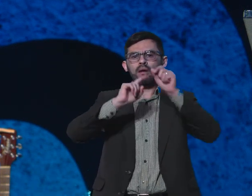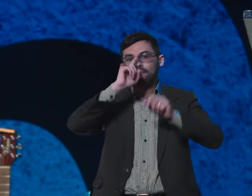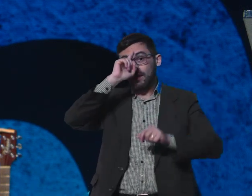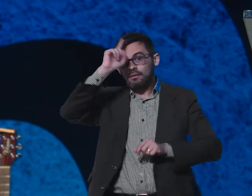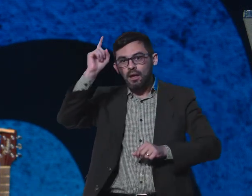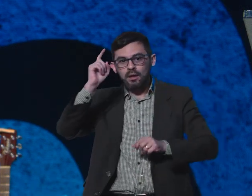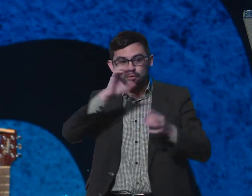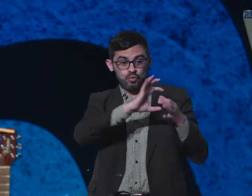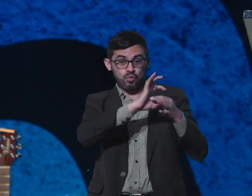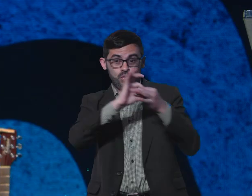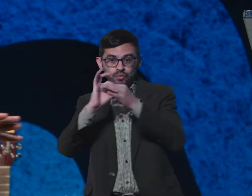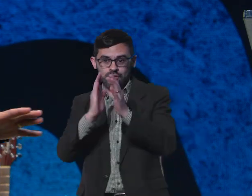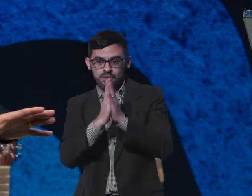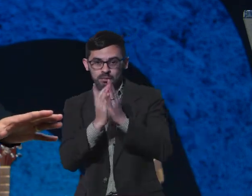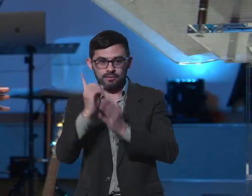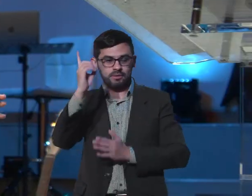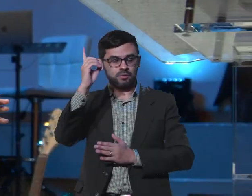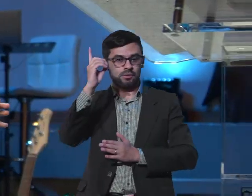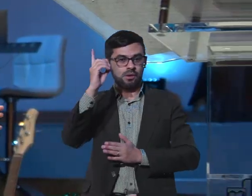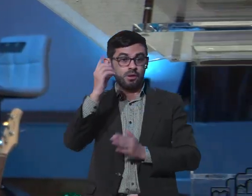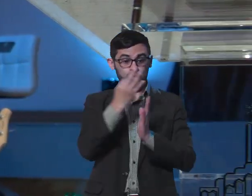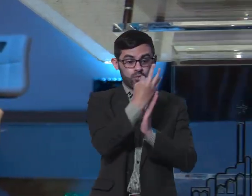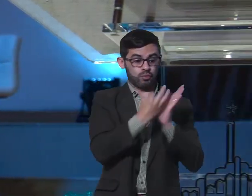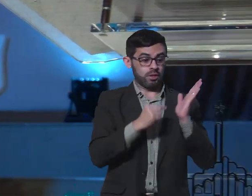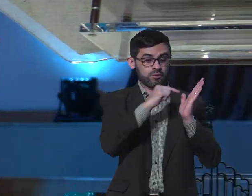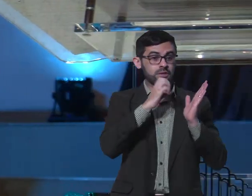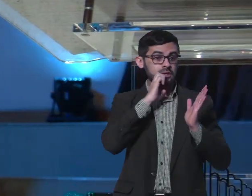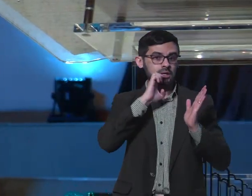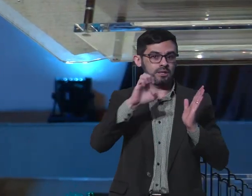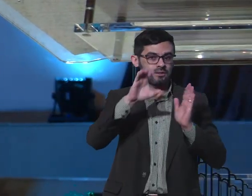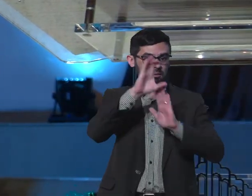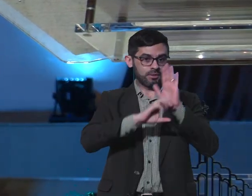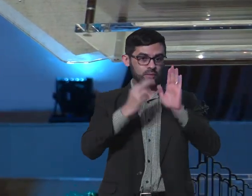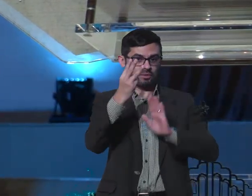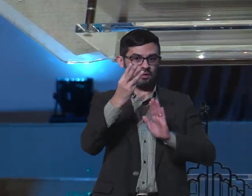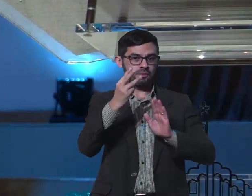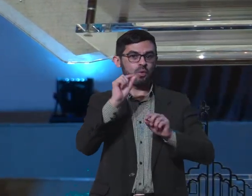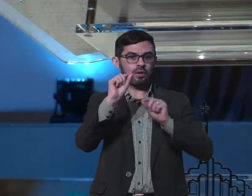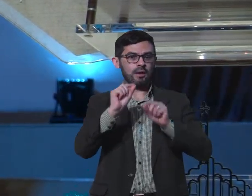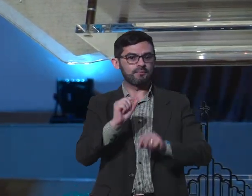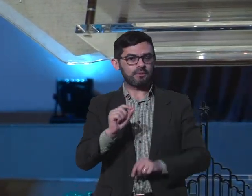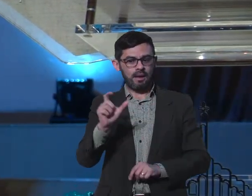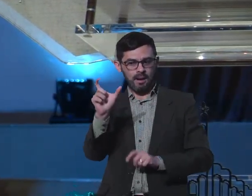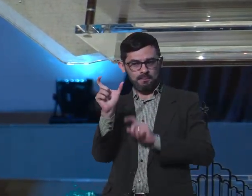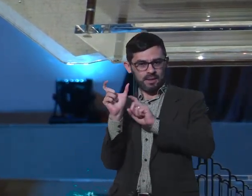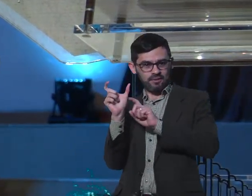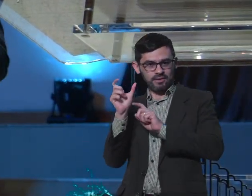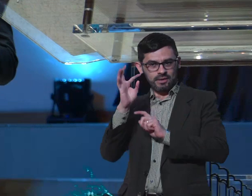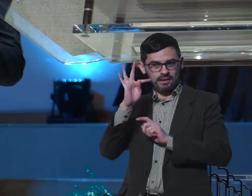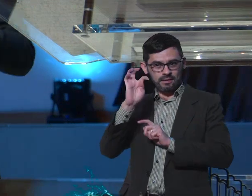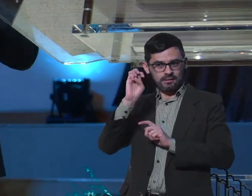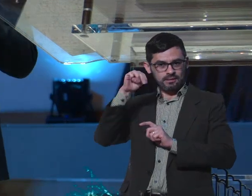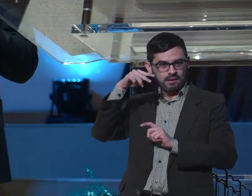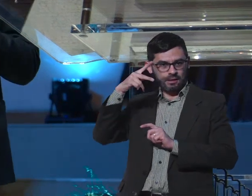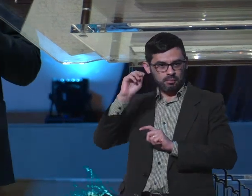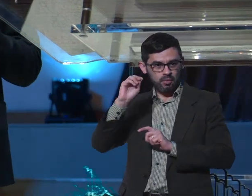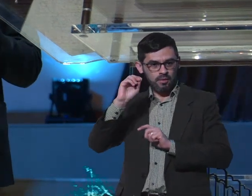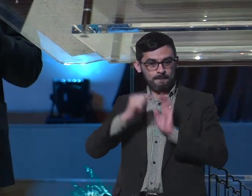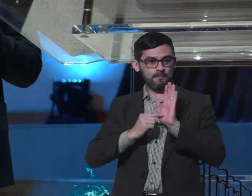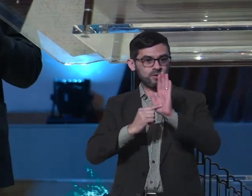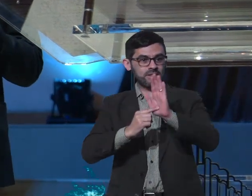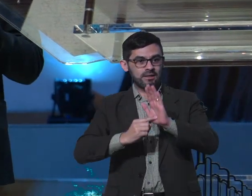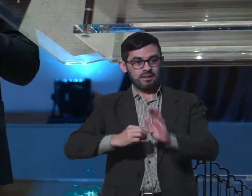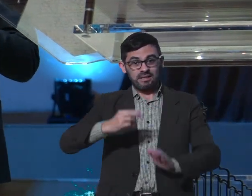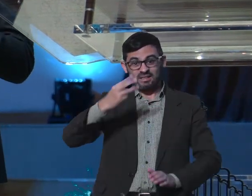bíblica? Nesse texto que lemos, por exemplo, a palavra tempo aparece 30 vezes. Em outras traduções,